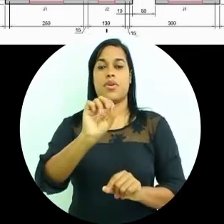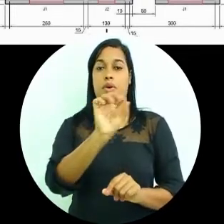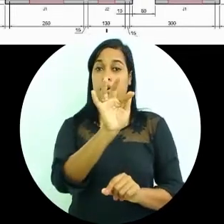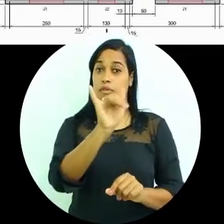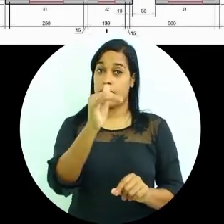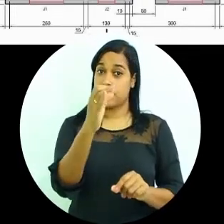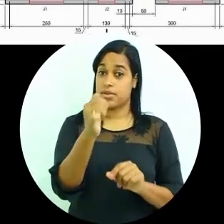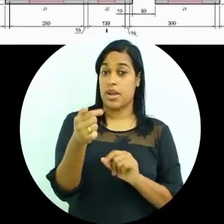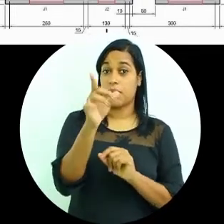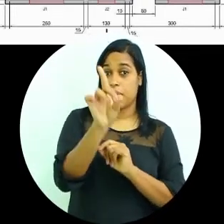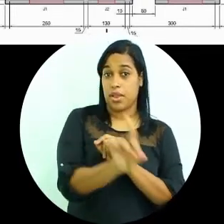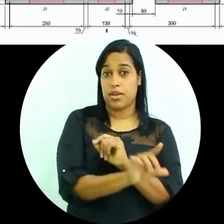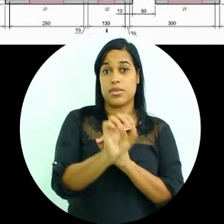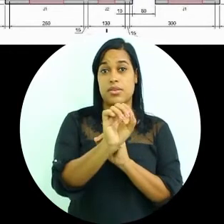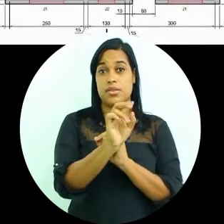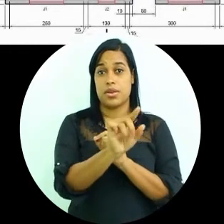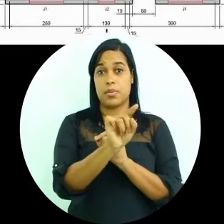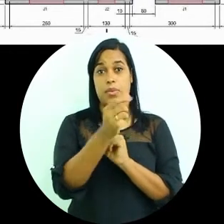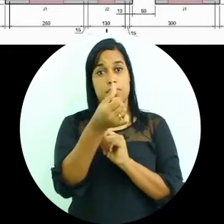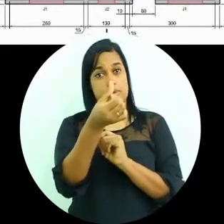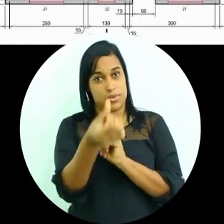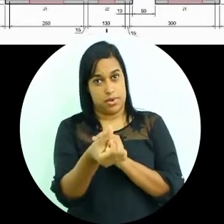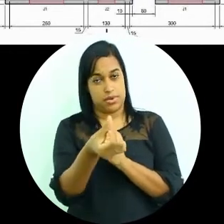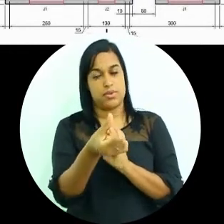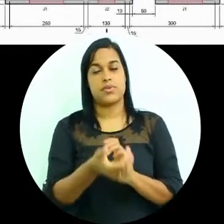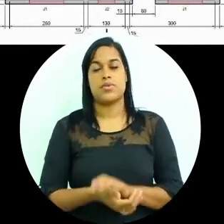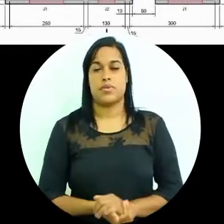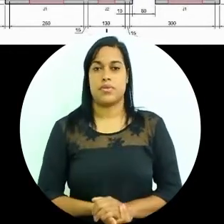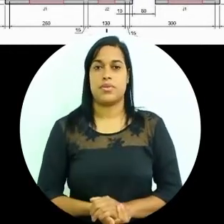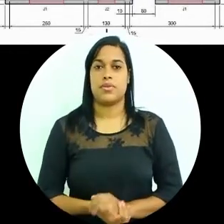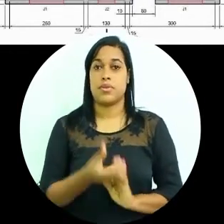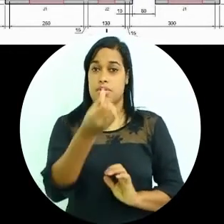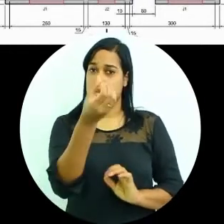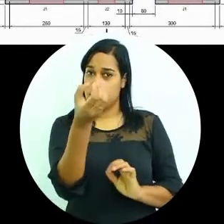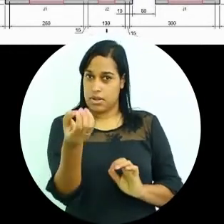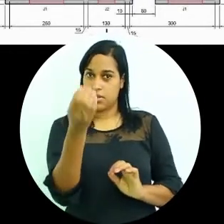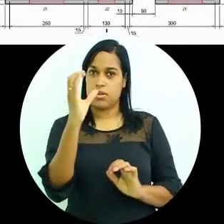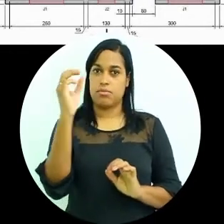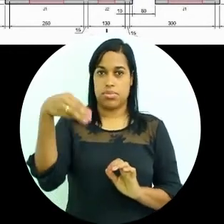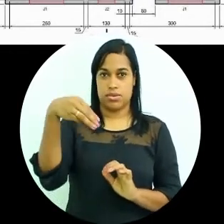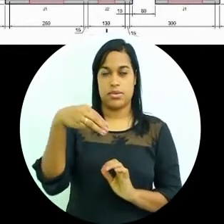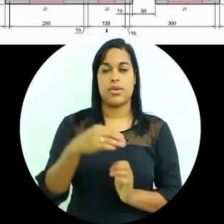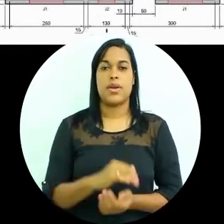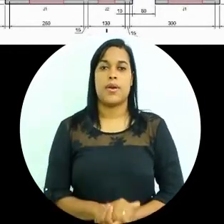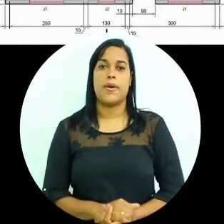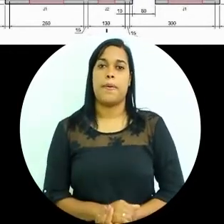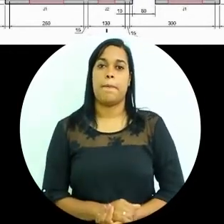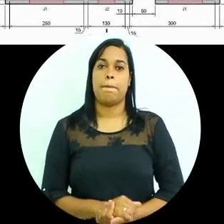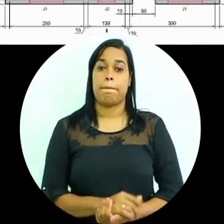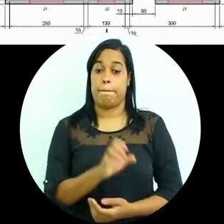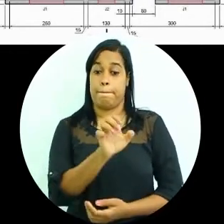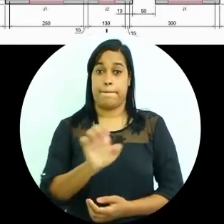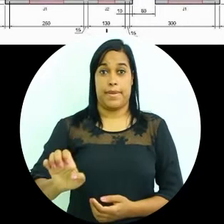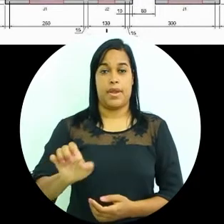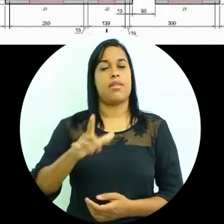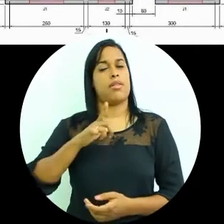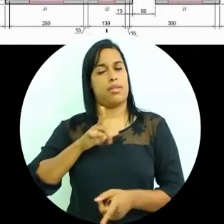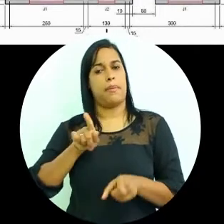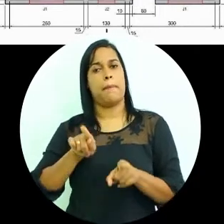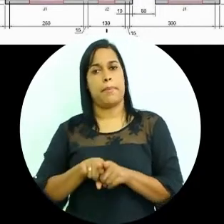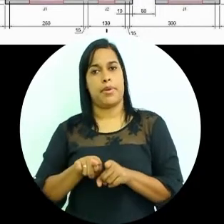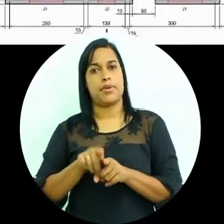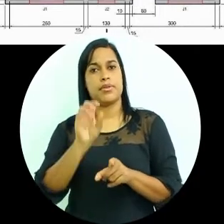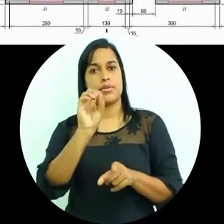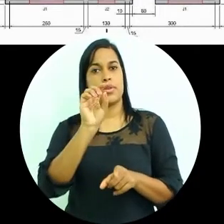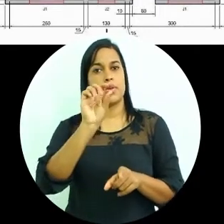um offset para a direita de 0,6, de 60 centímetros, e para o lado